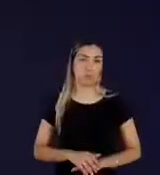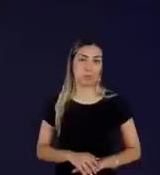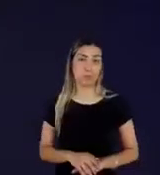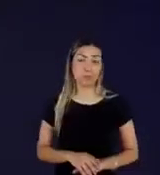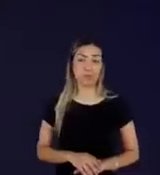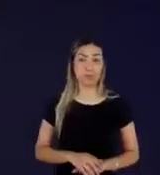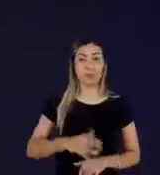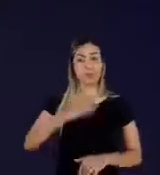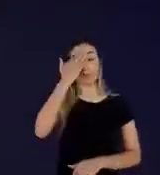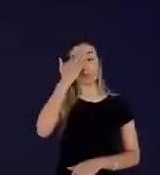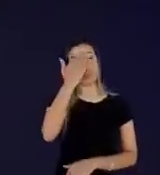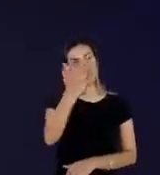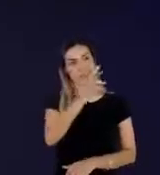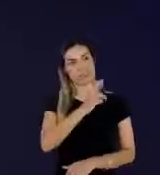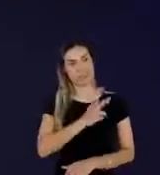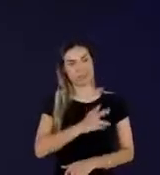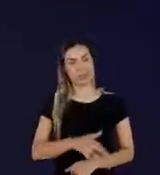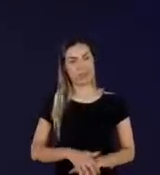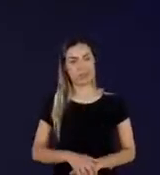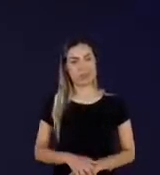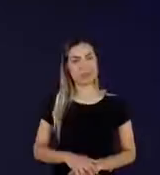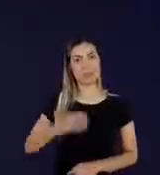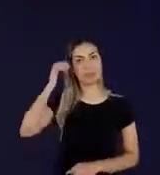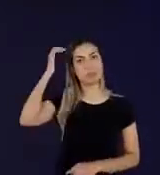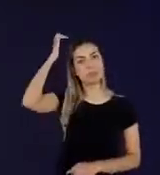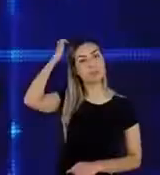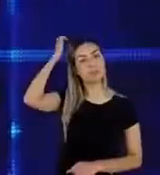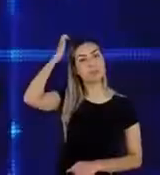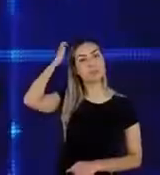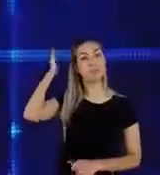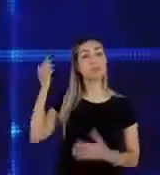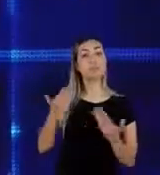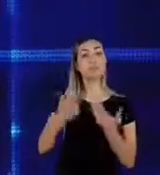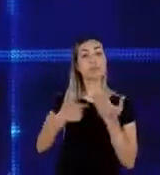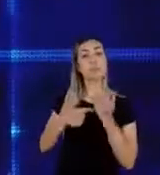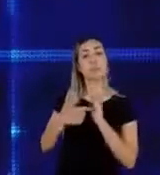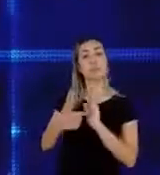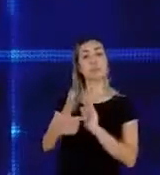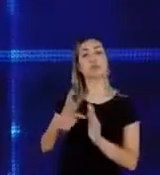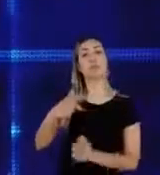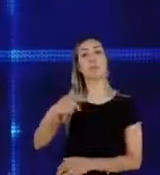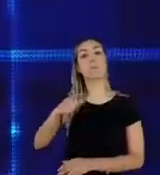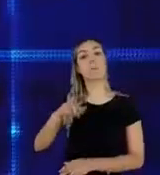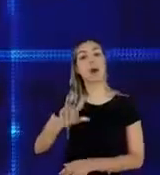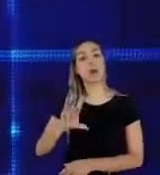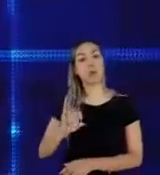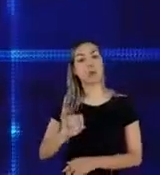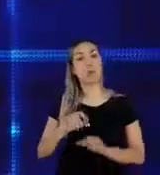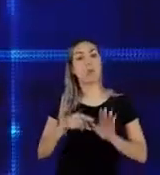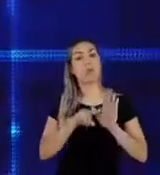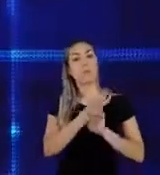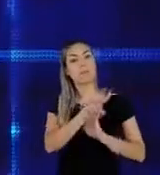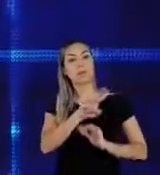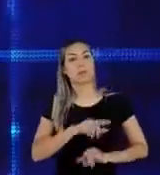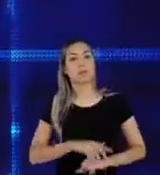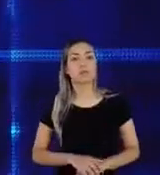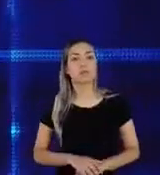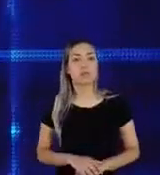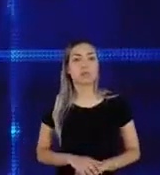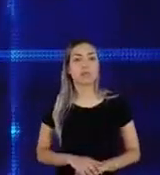pela resposta, Carmen. Vou fazer aqui uma pergunta para o Paulo e para a Zil, né? De que forma,